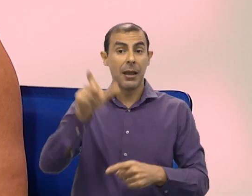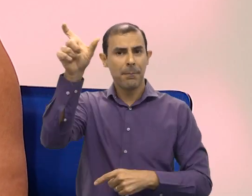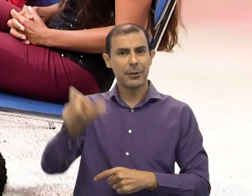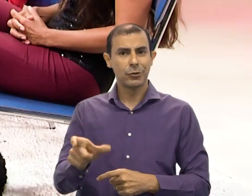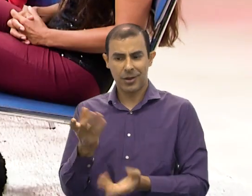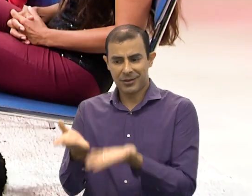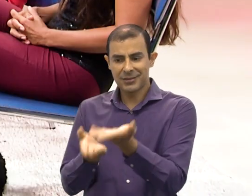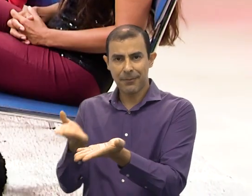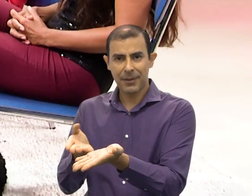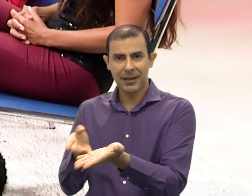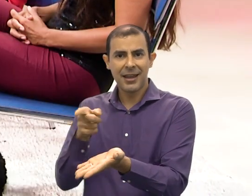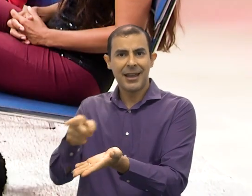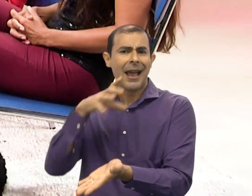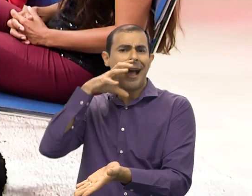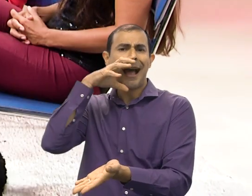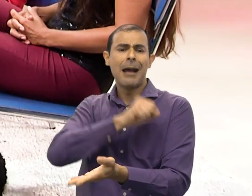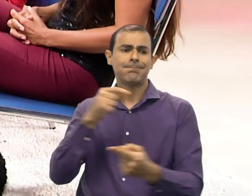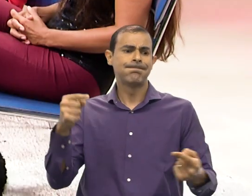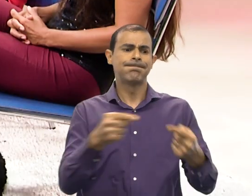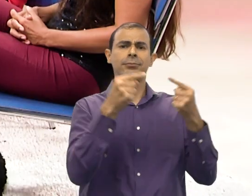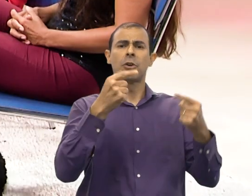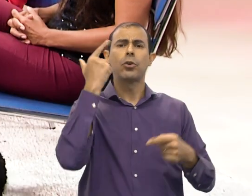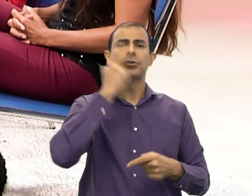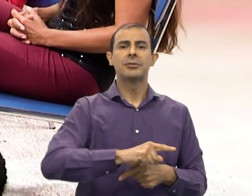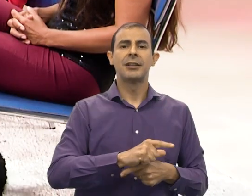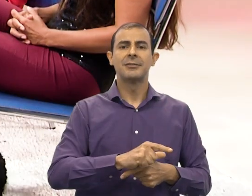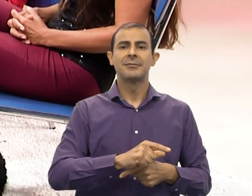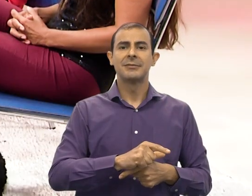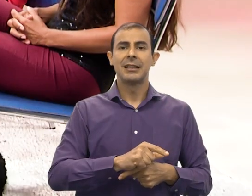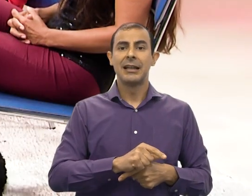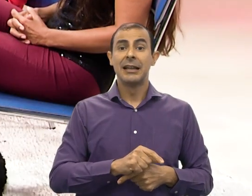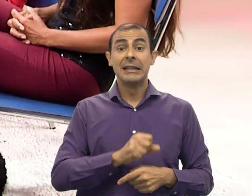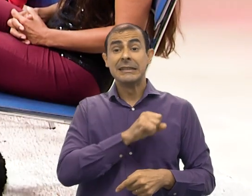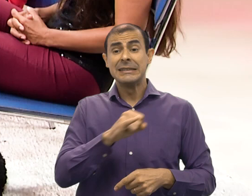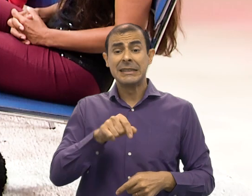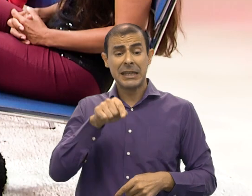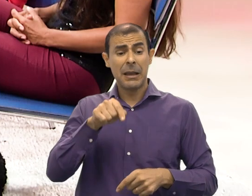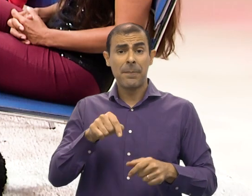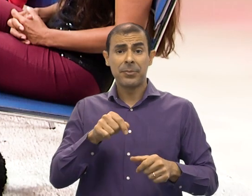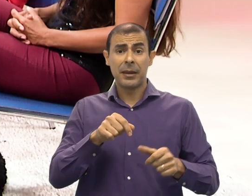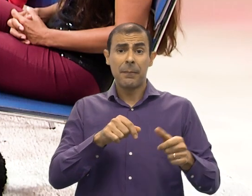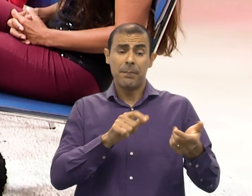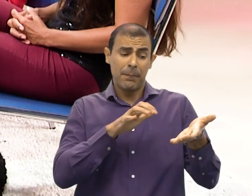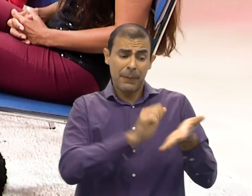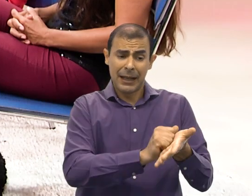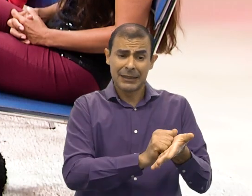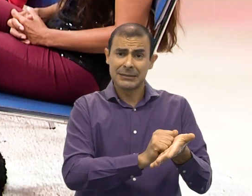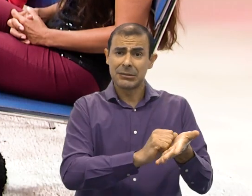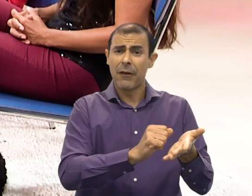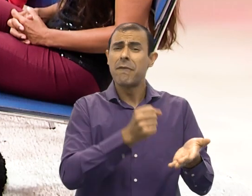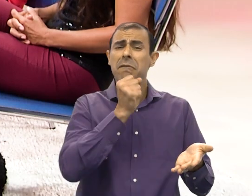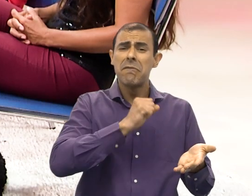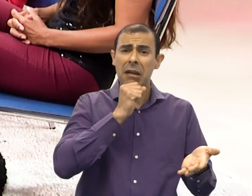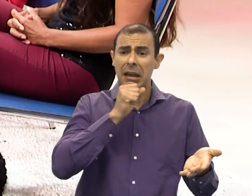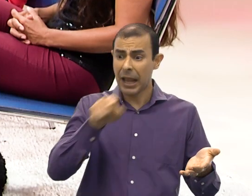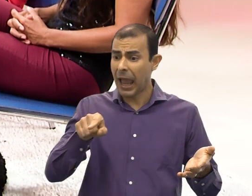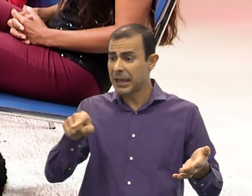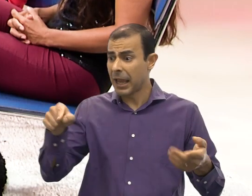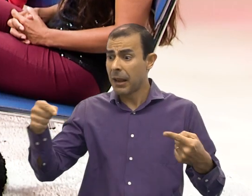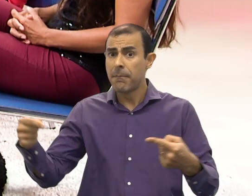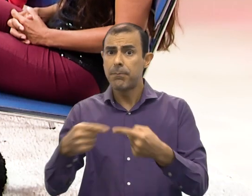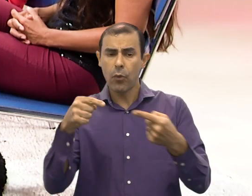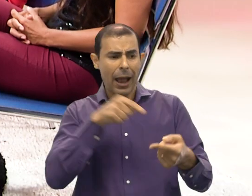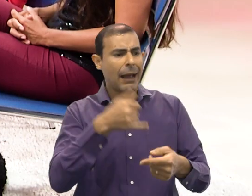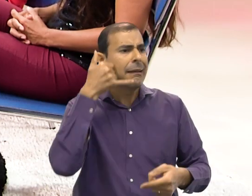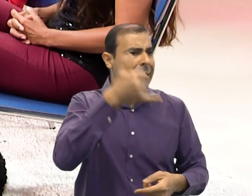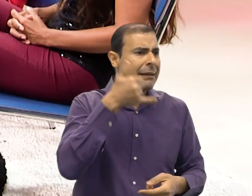tempo de espera. Diminui a expectativa quando ele sabe. E quando o Redome localiza uma